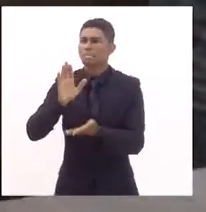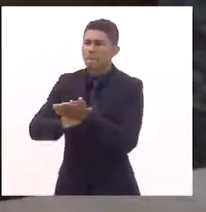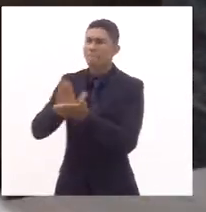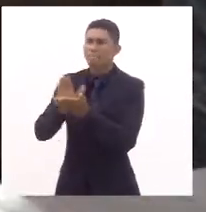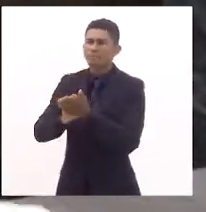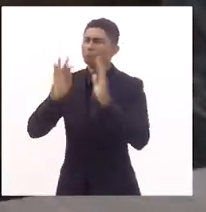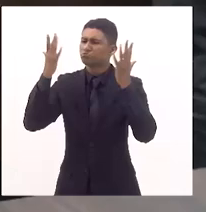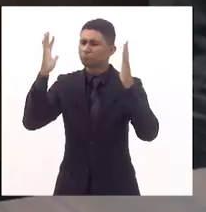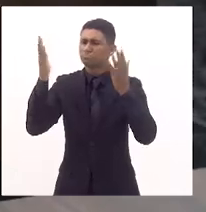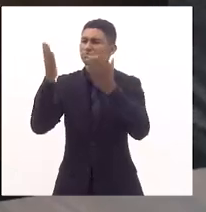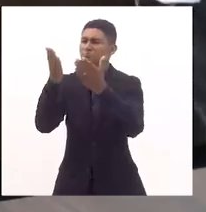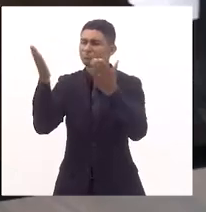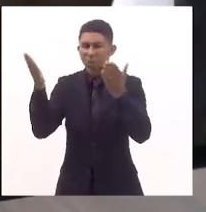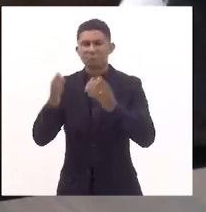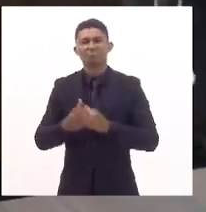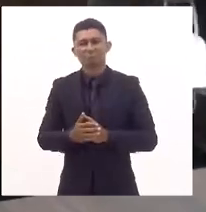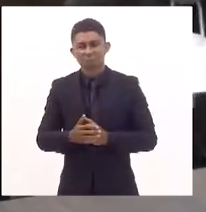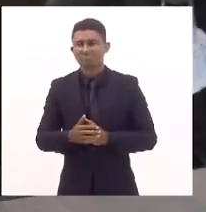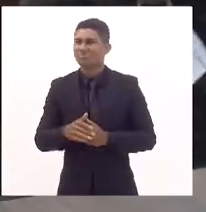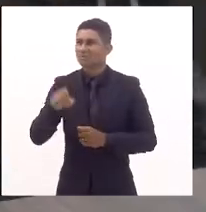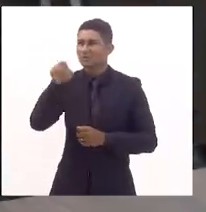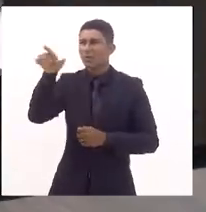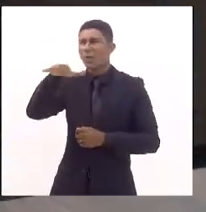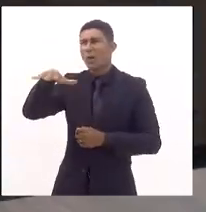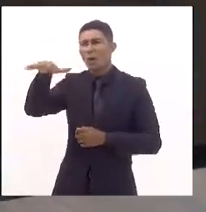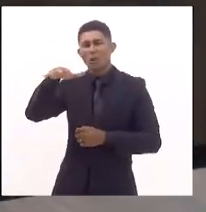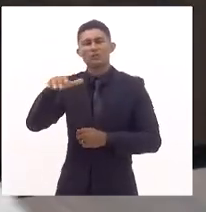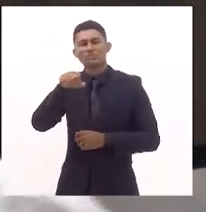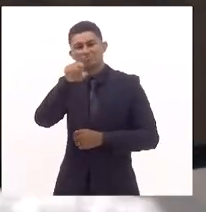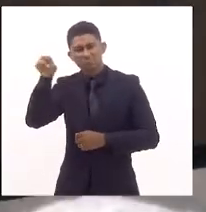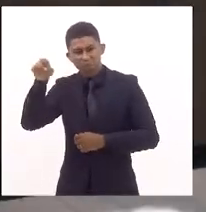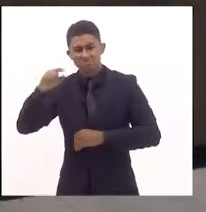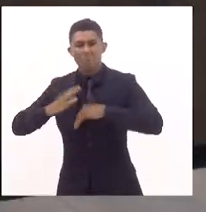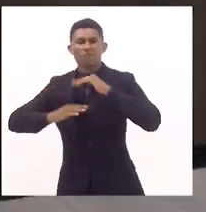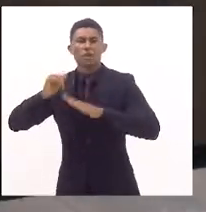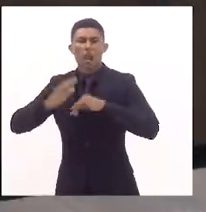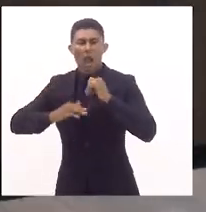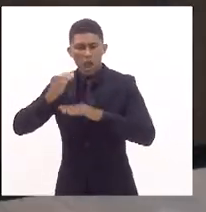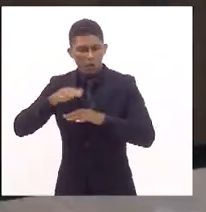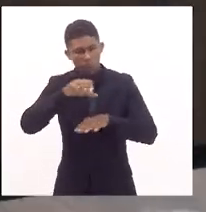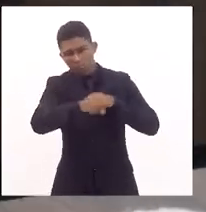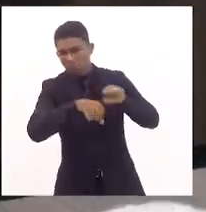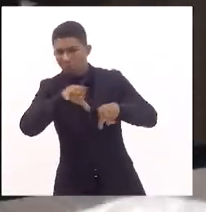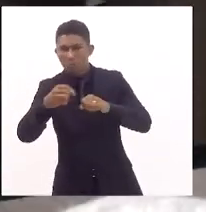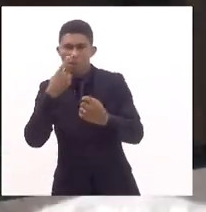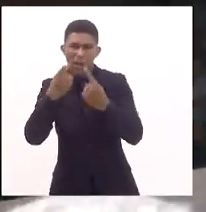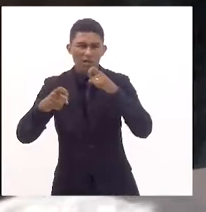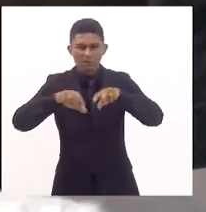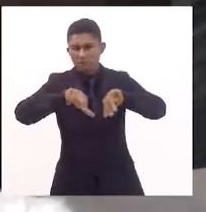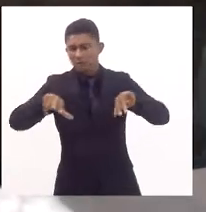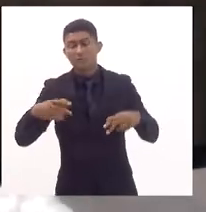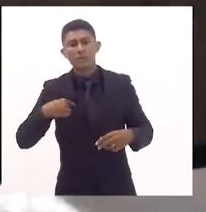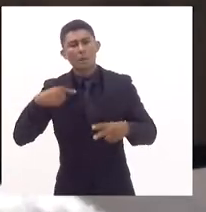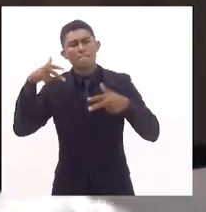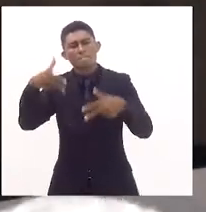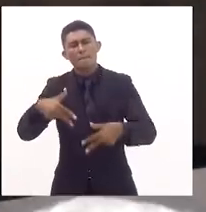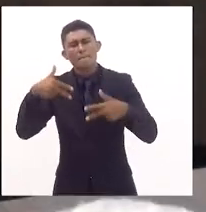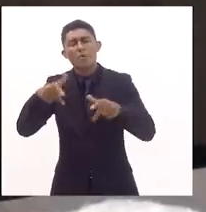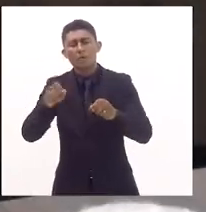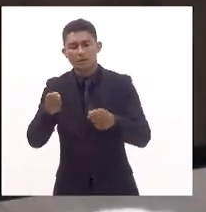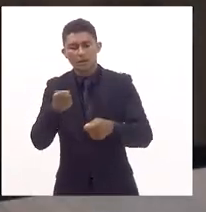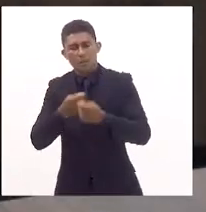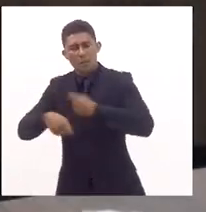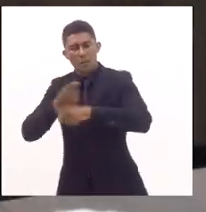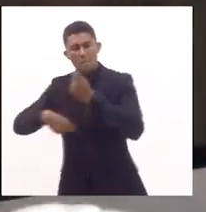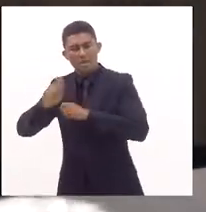parabéns aos companheiros e companheiras catadores e catadoras. Eu venho de uma militância da economia